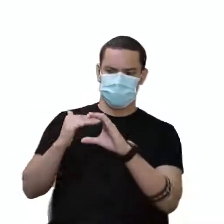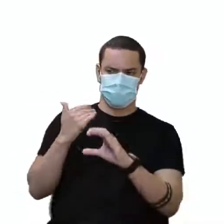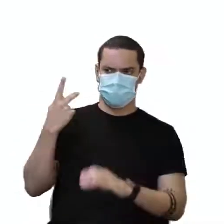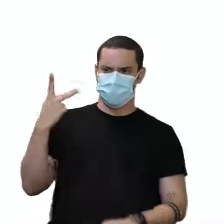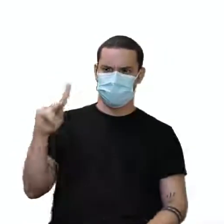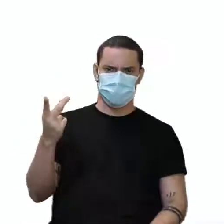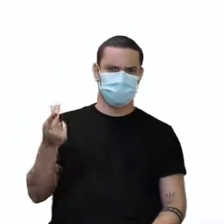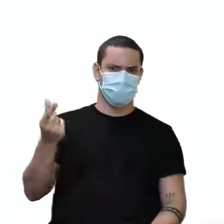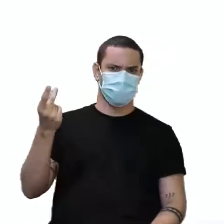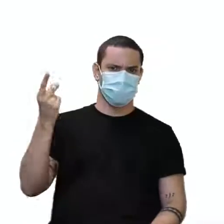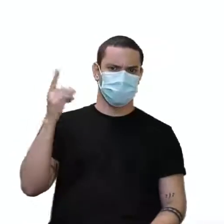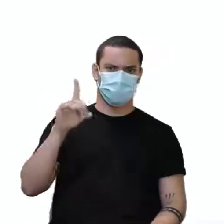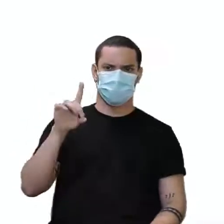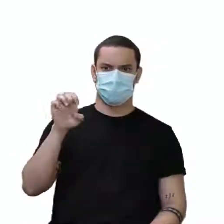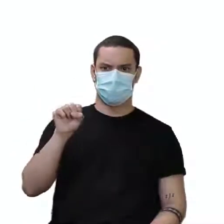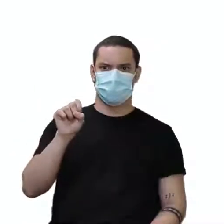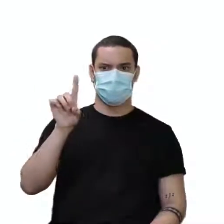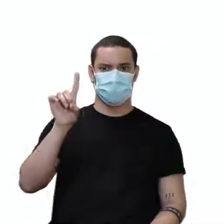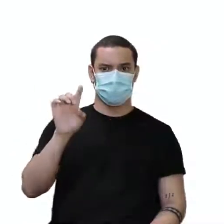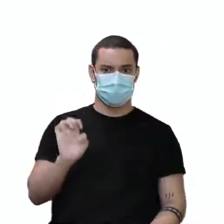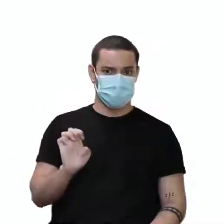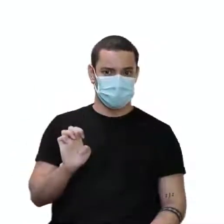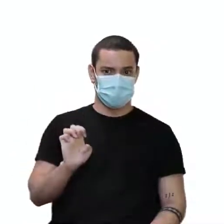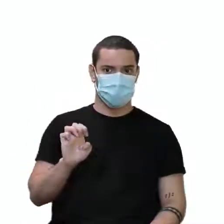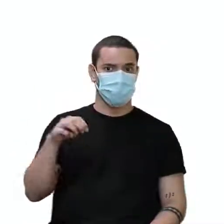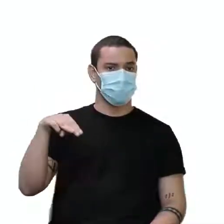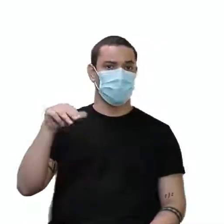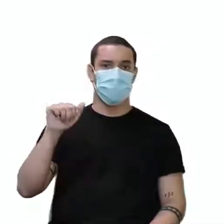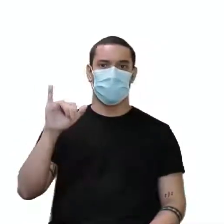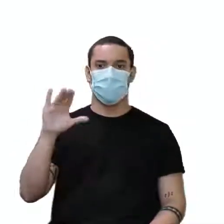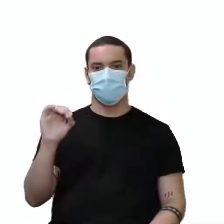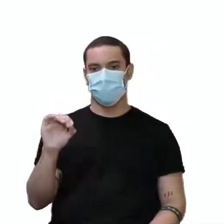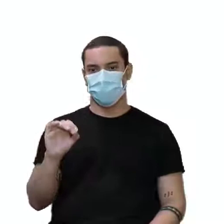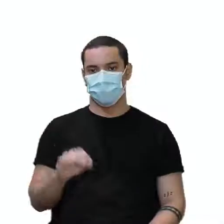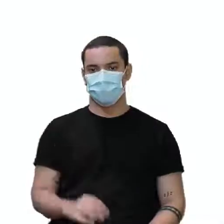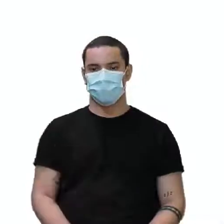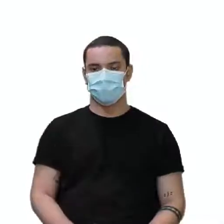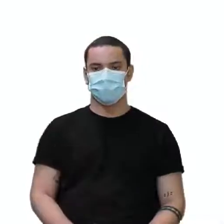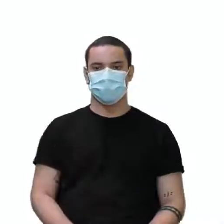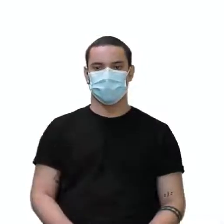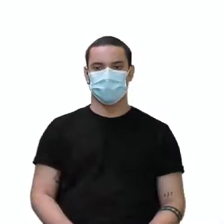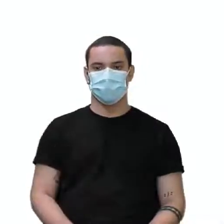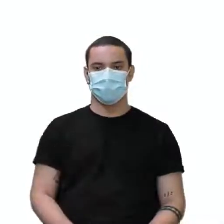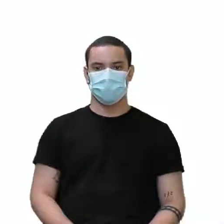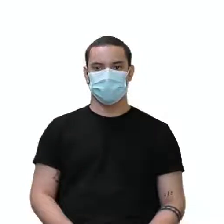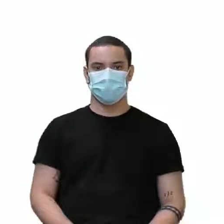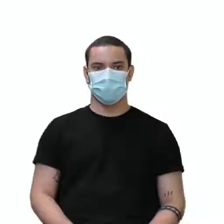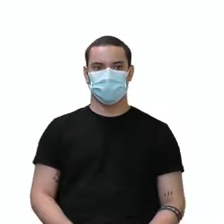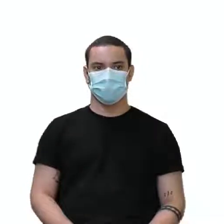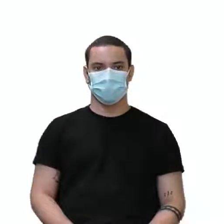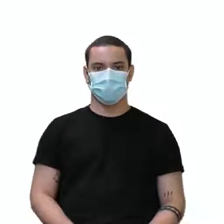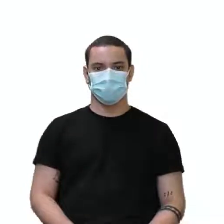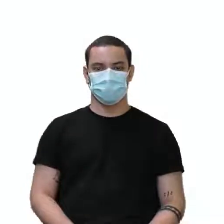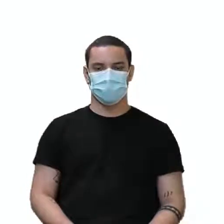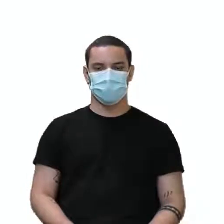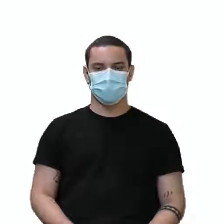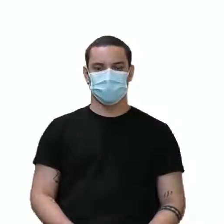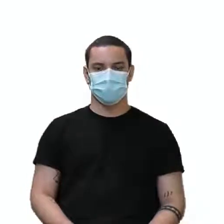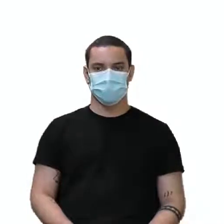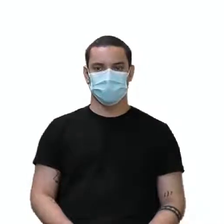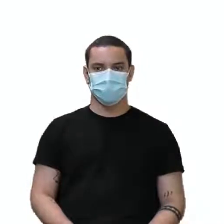dela desde ou a maio. Desde, since May, desde